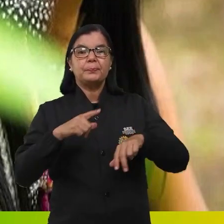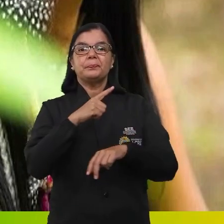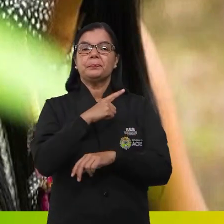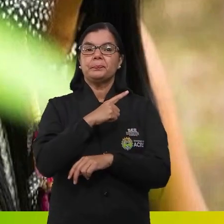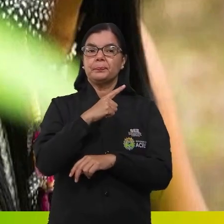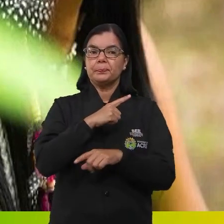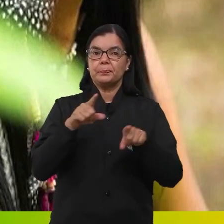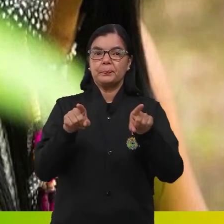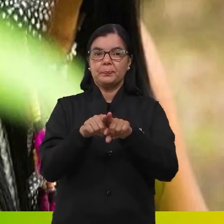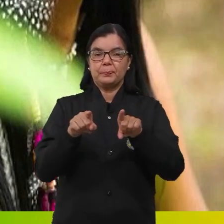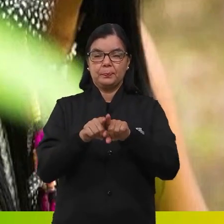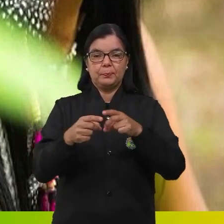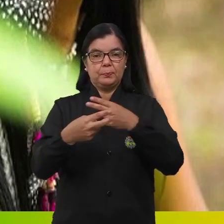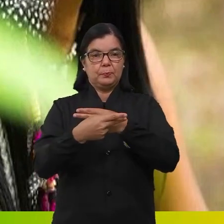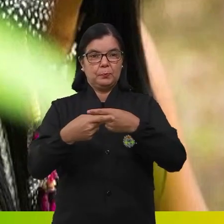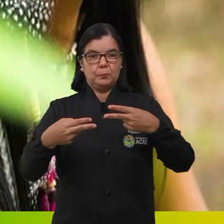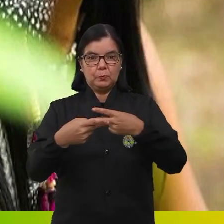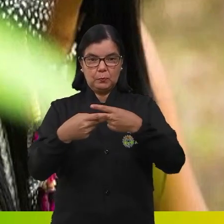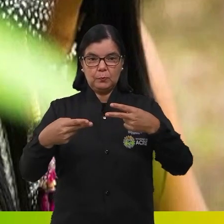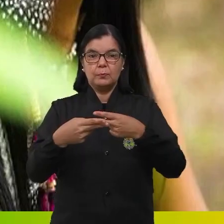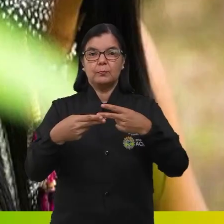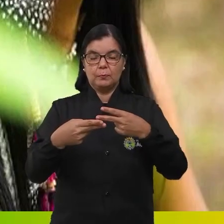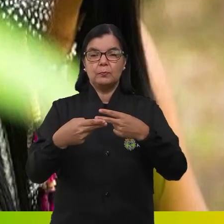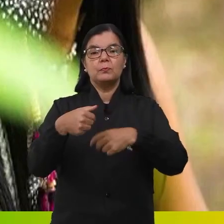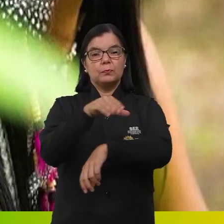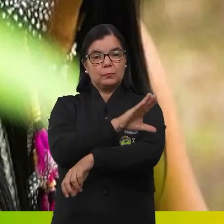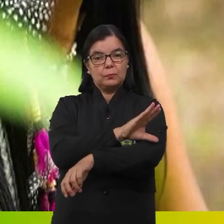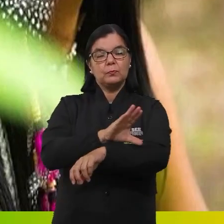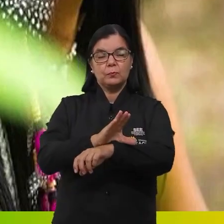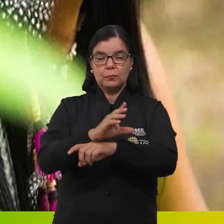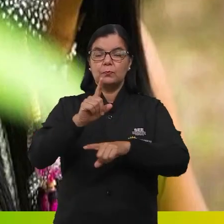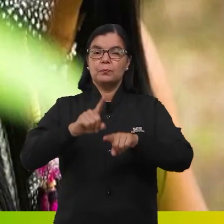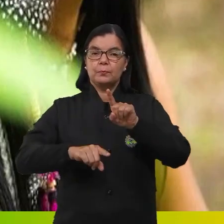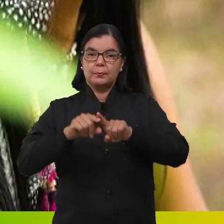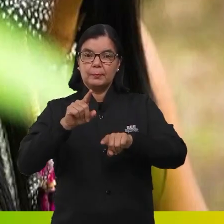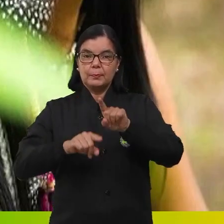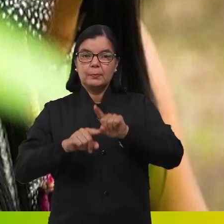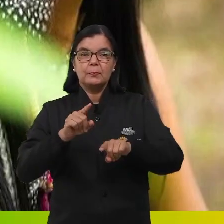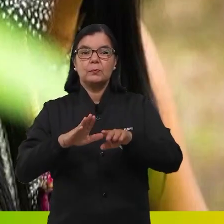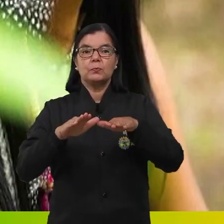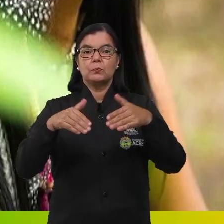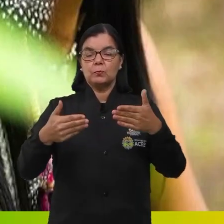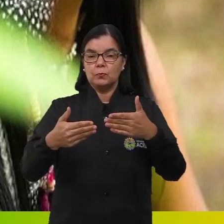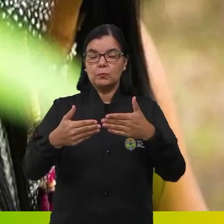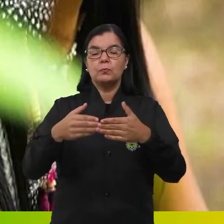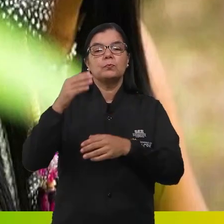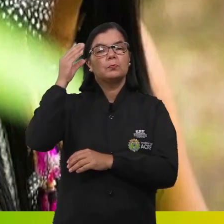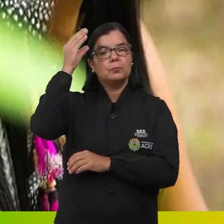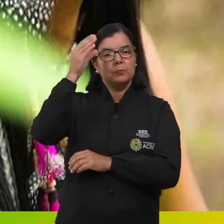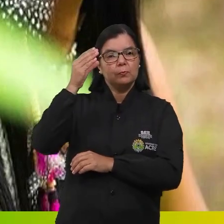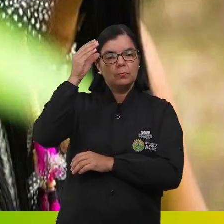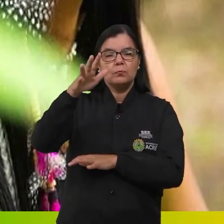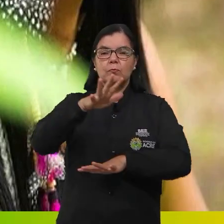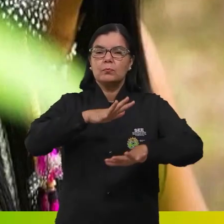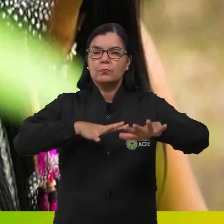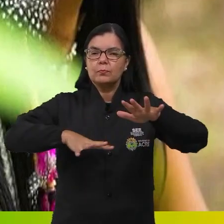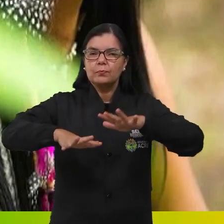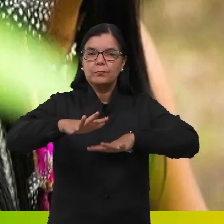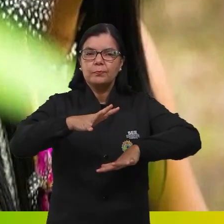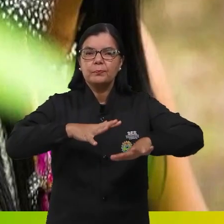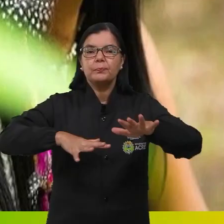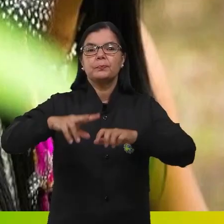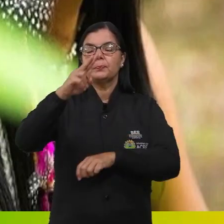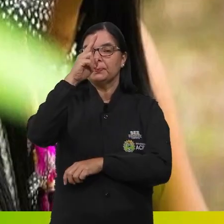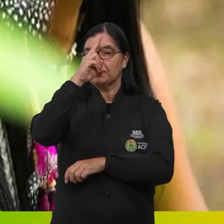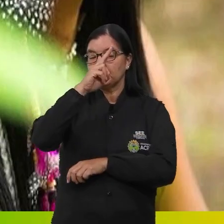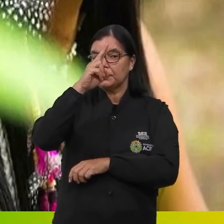abrange tanto objetos e artefatos, ou seja, a cultura material, quanto conhecimentos, rituais